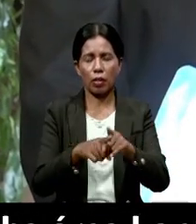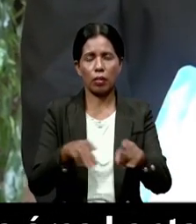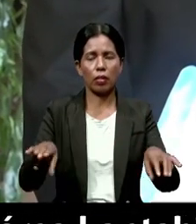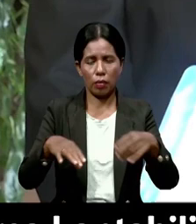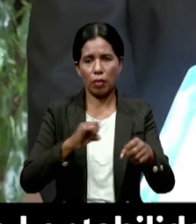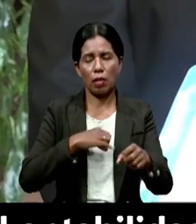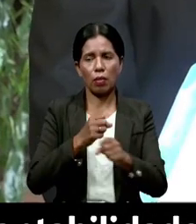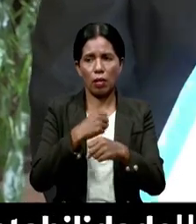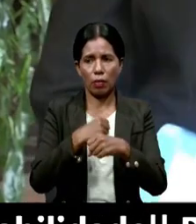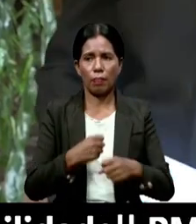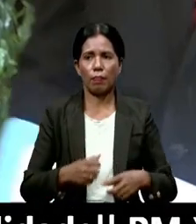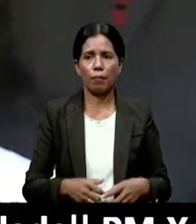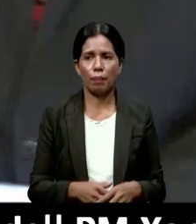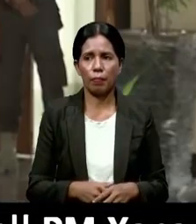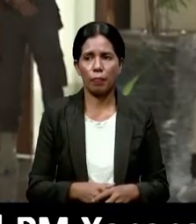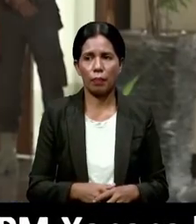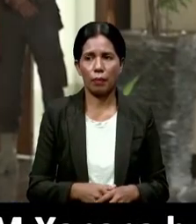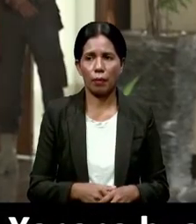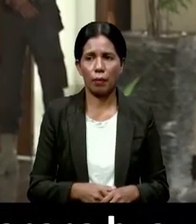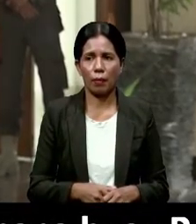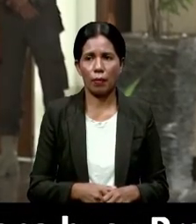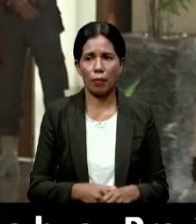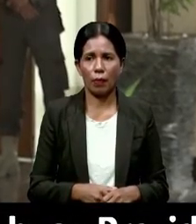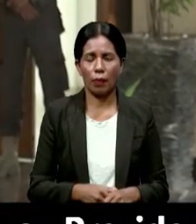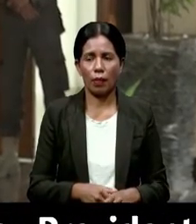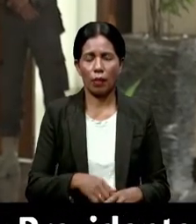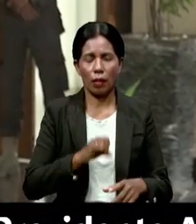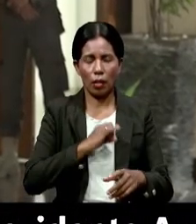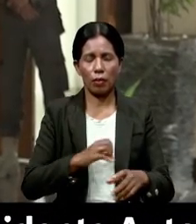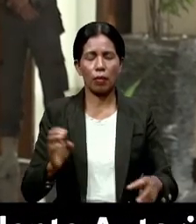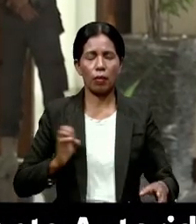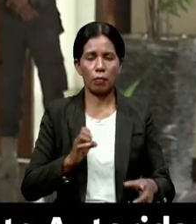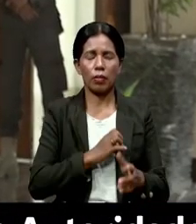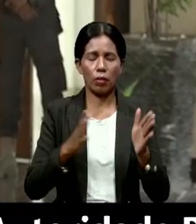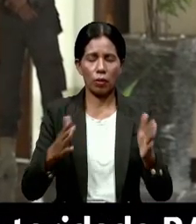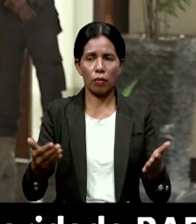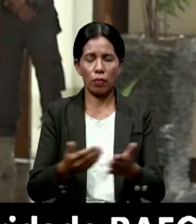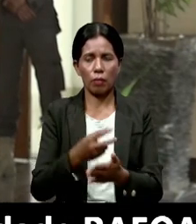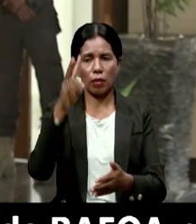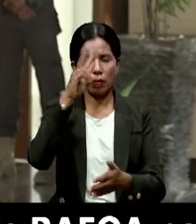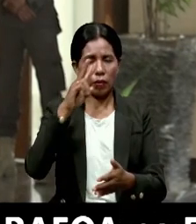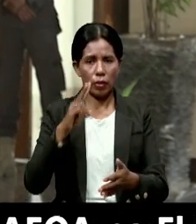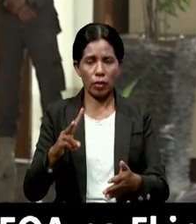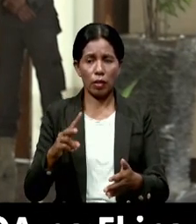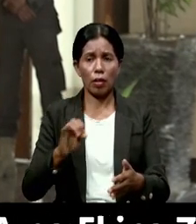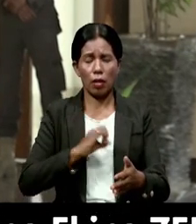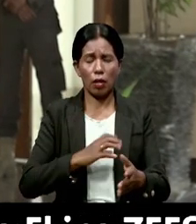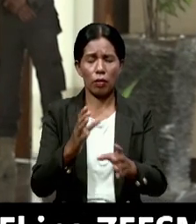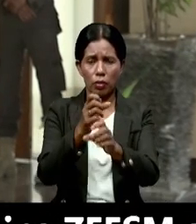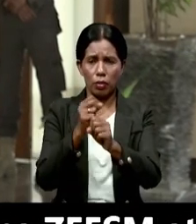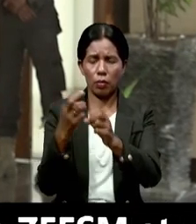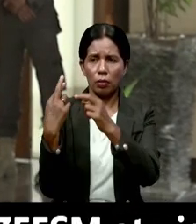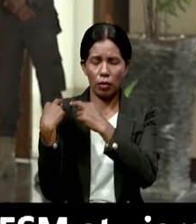Oceala. Obrigado. Ou da Vietnã, ao simo responsabilidade da